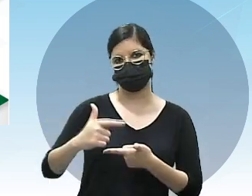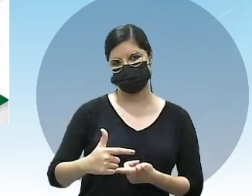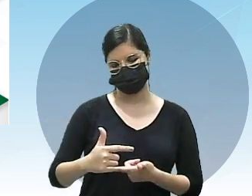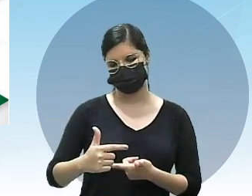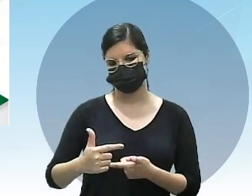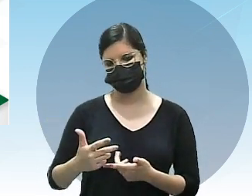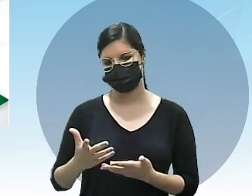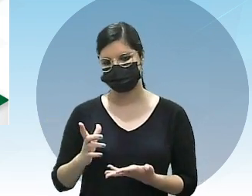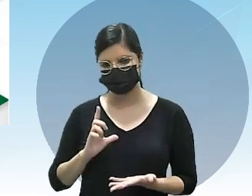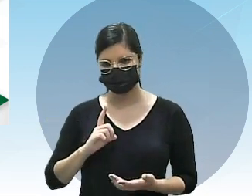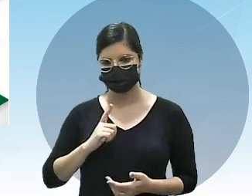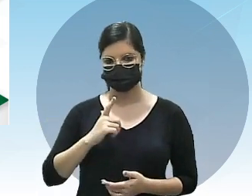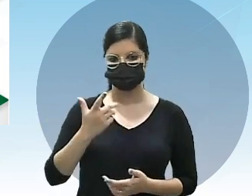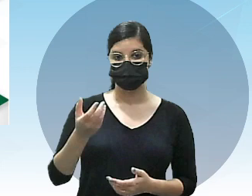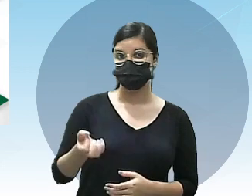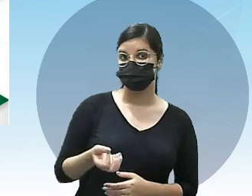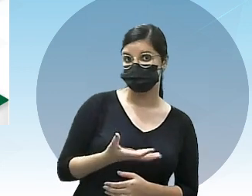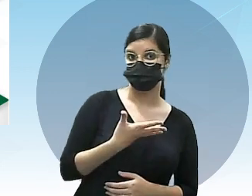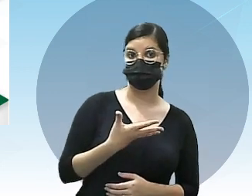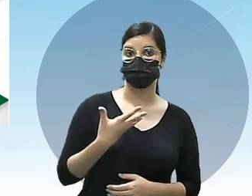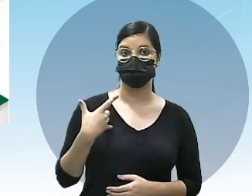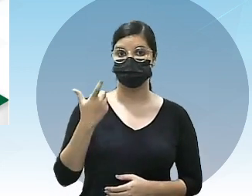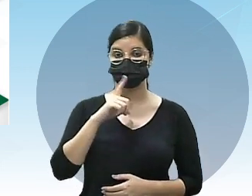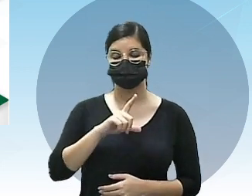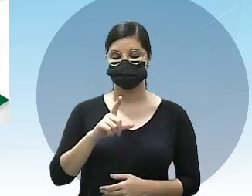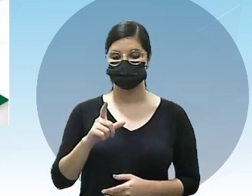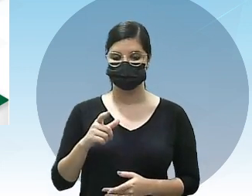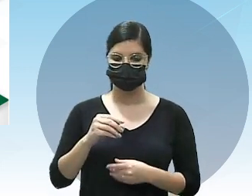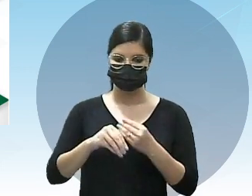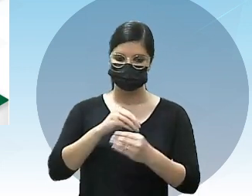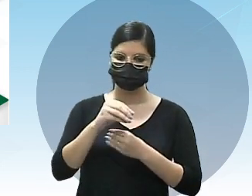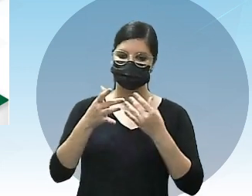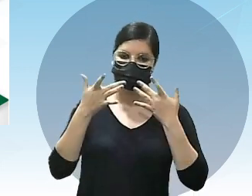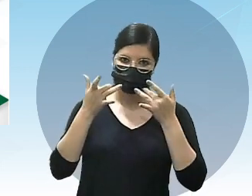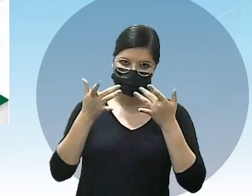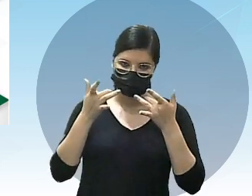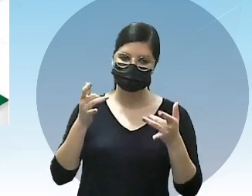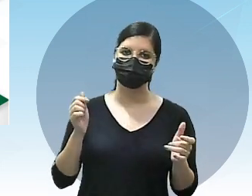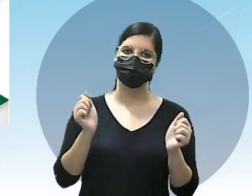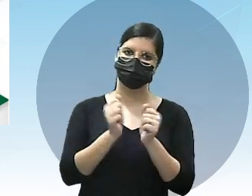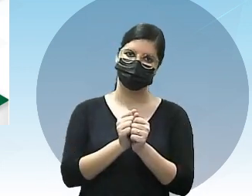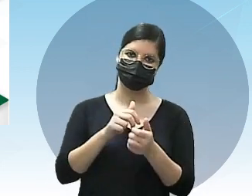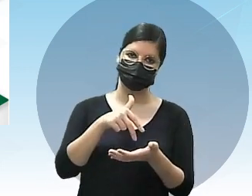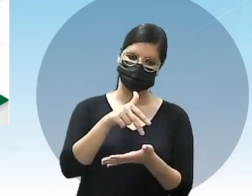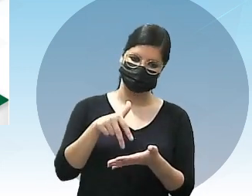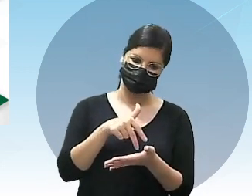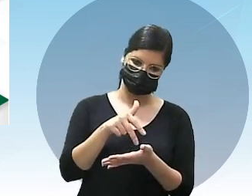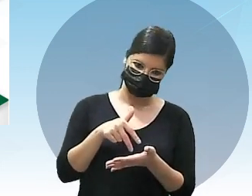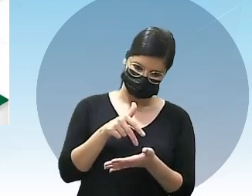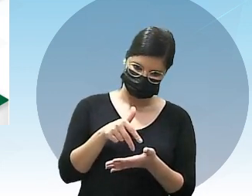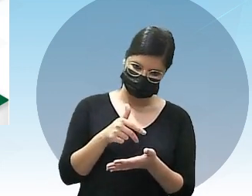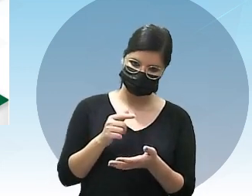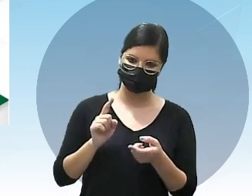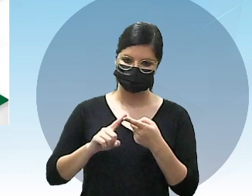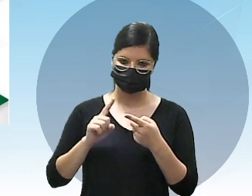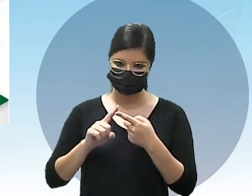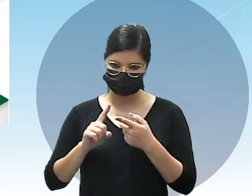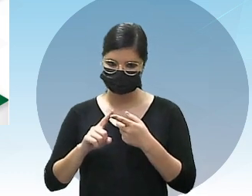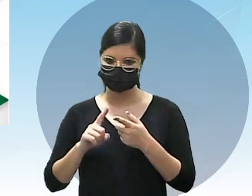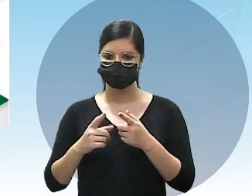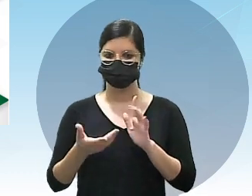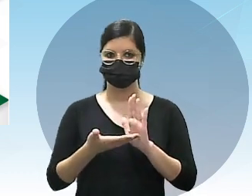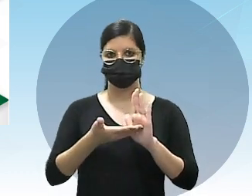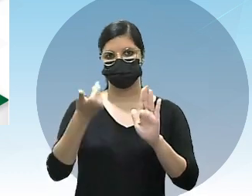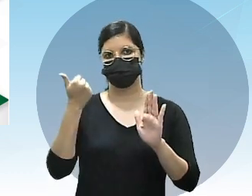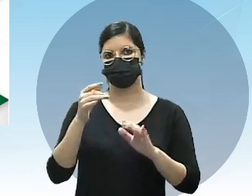continuando a experimentação da dança moderna é os criadores o contemporâneo misturam teatro e dança no mesmo palco aí acabam